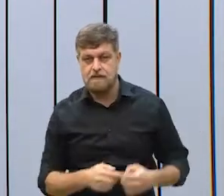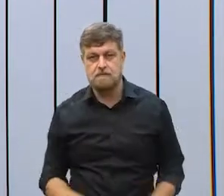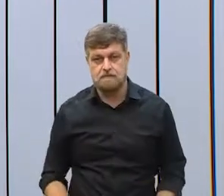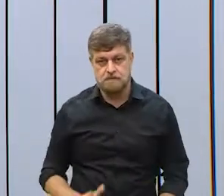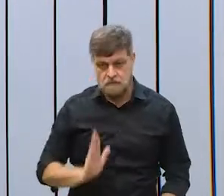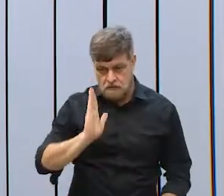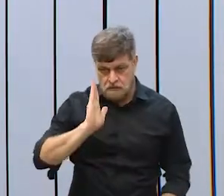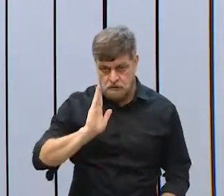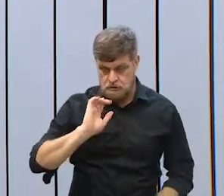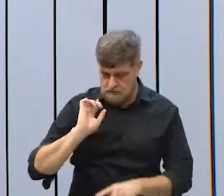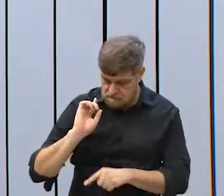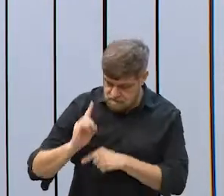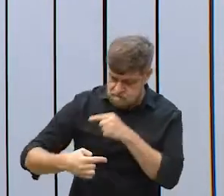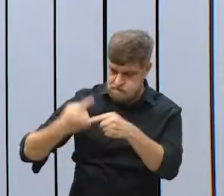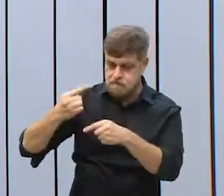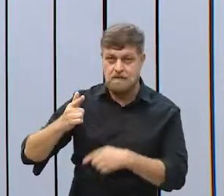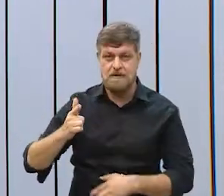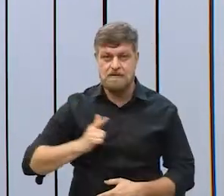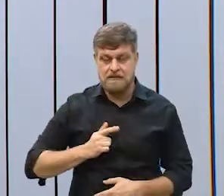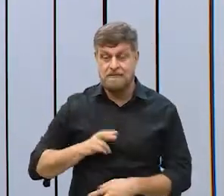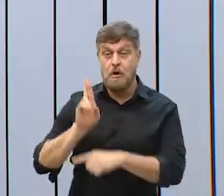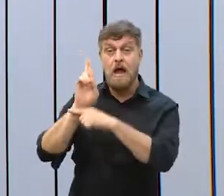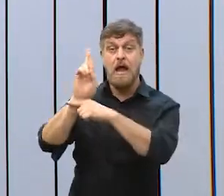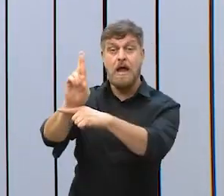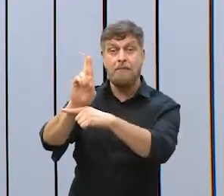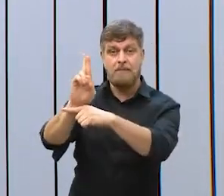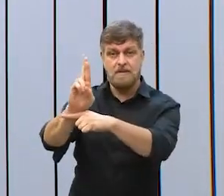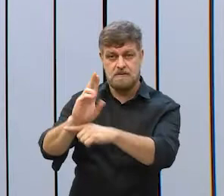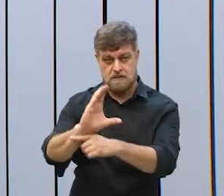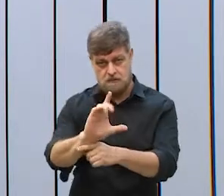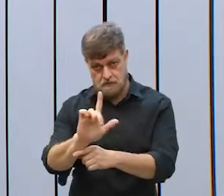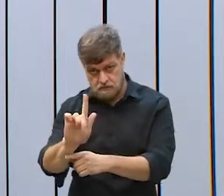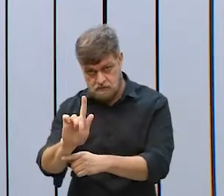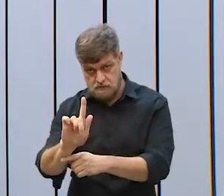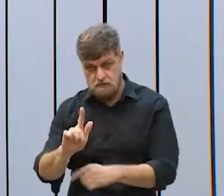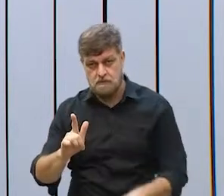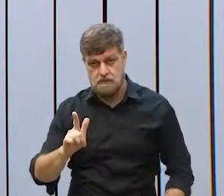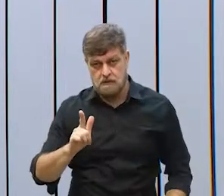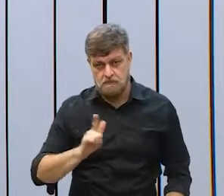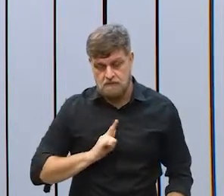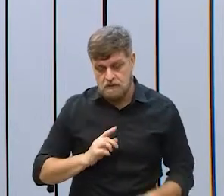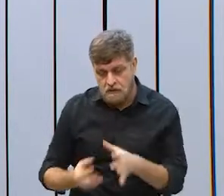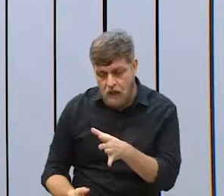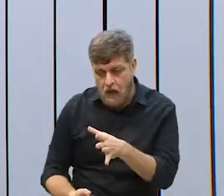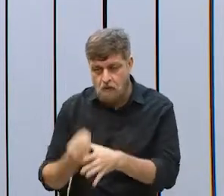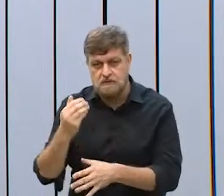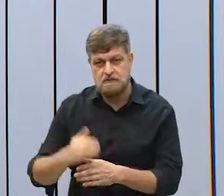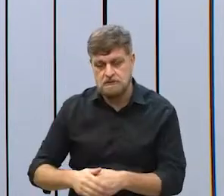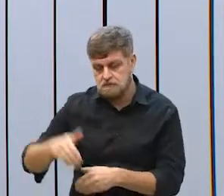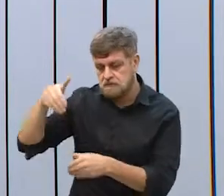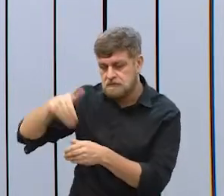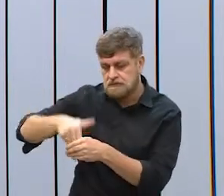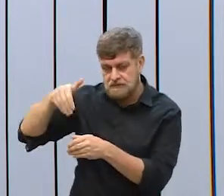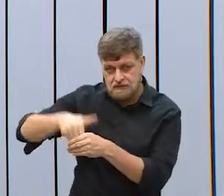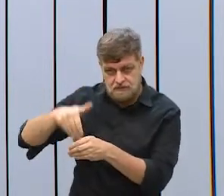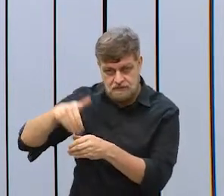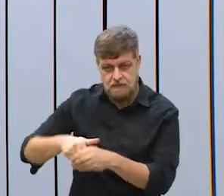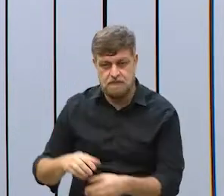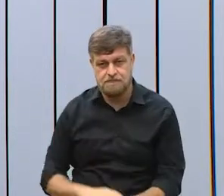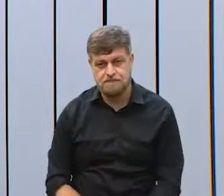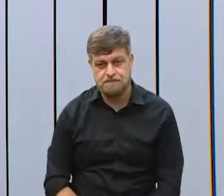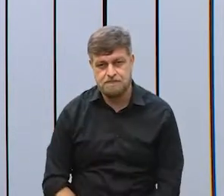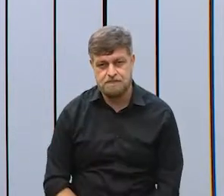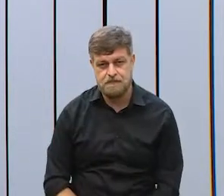é um passo muito importante através das representatividades que foram feitas nas últimas eleições.